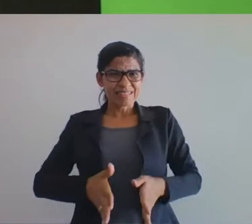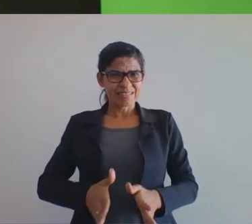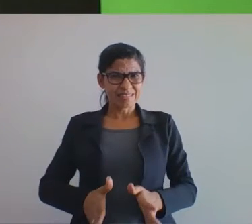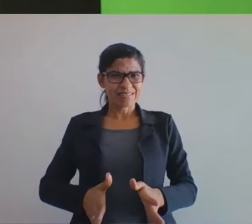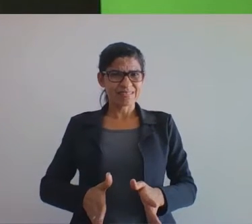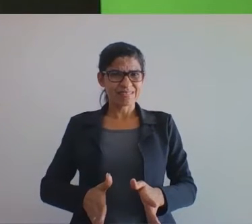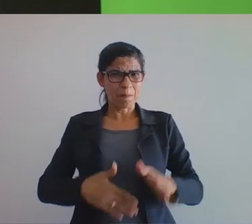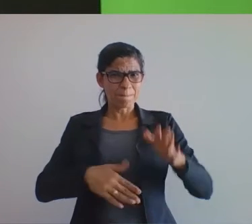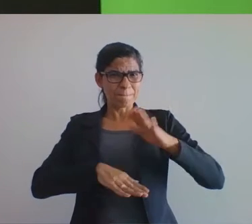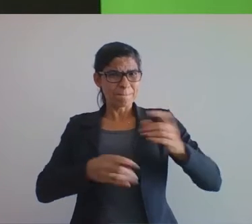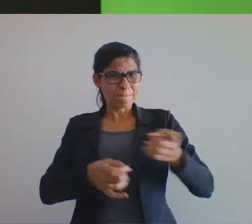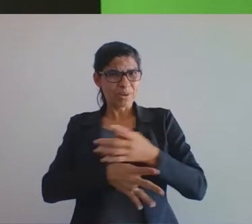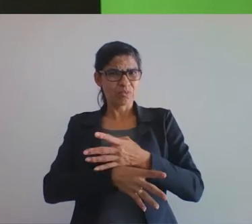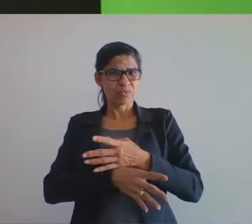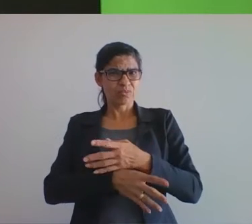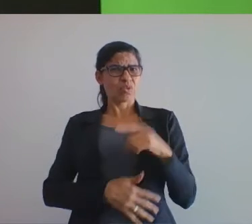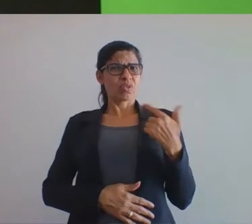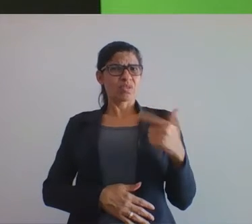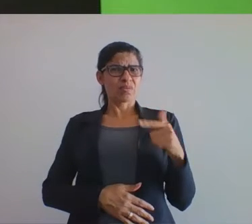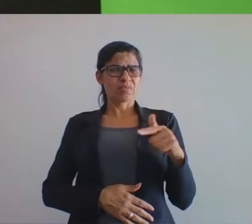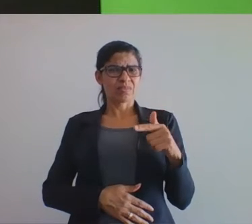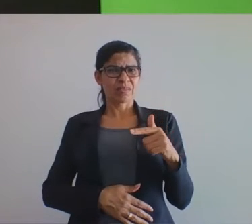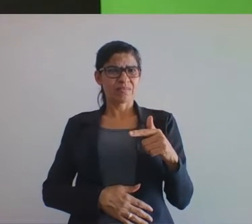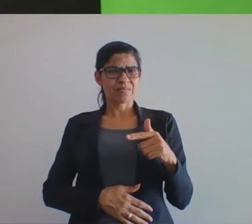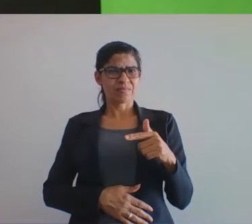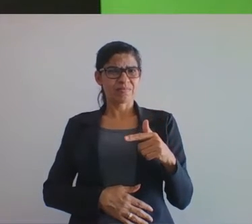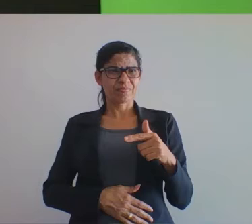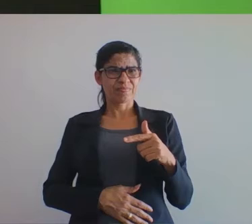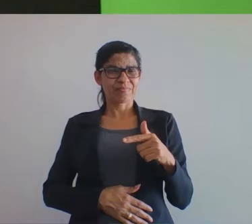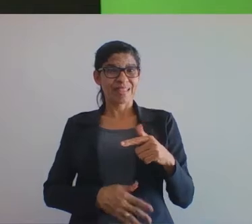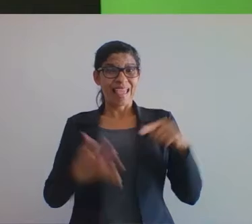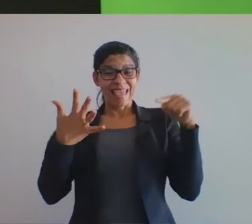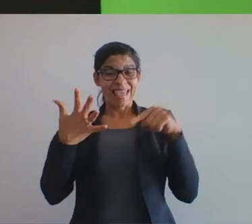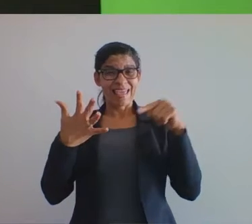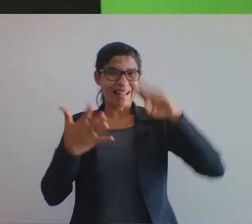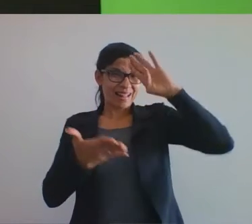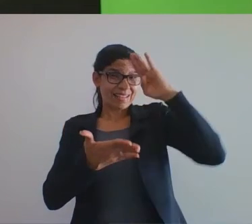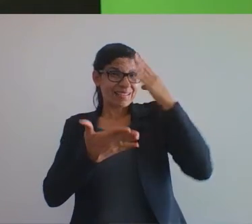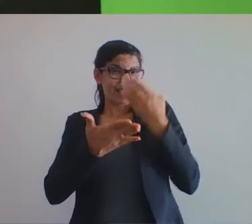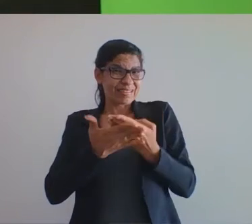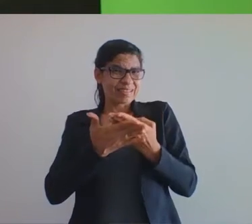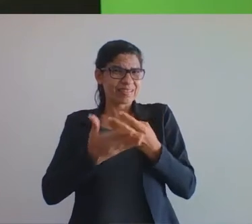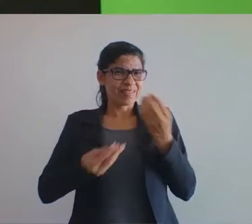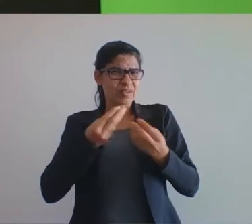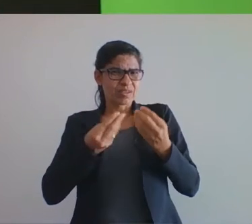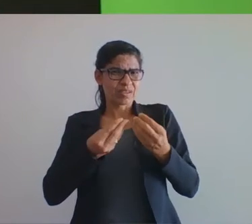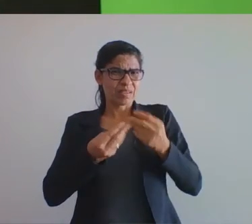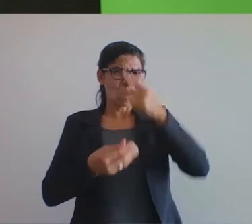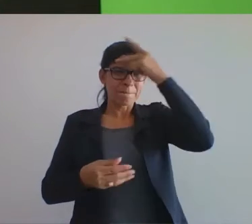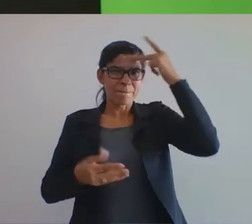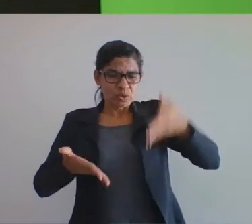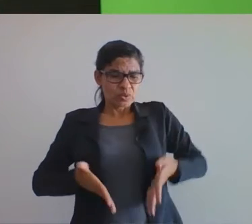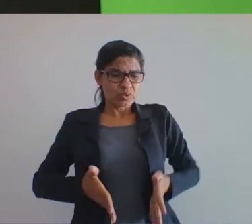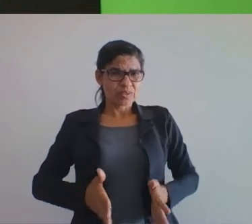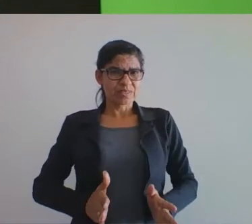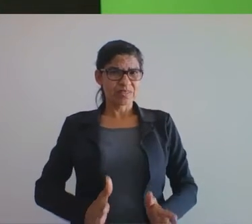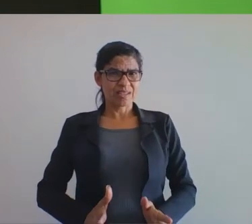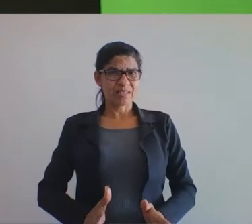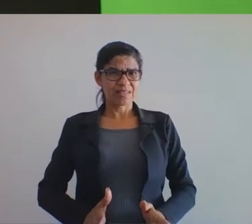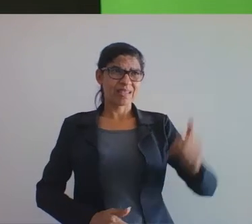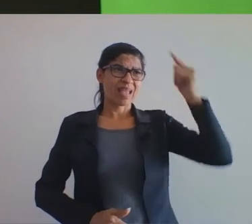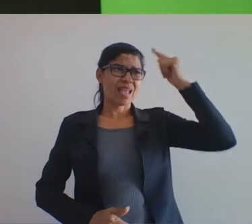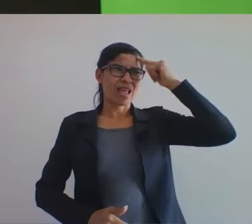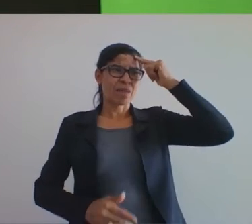pessoas nascem com elas. Ele acreditava que, quando uma pessoa nasce, a mente é